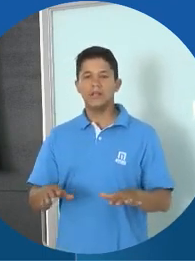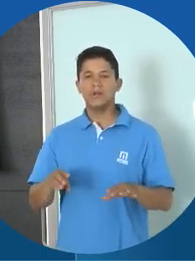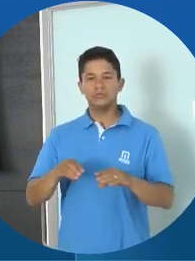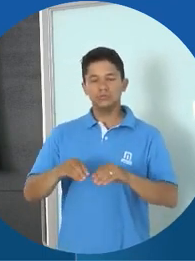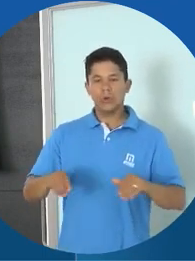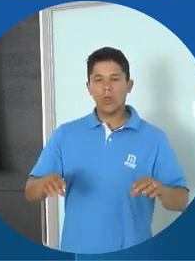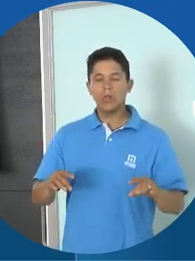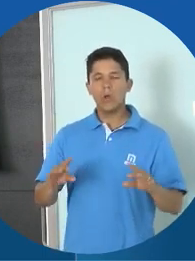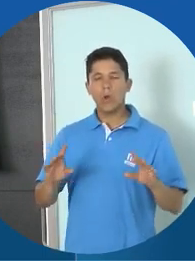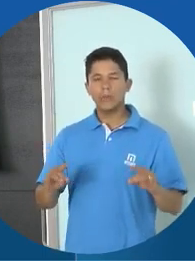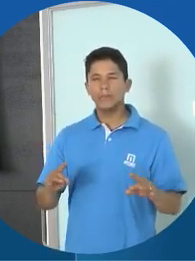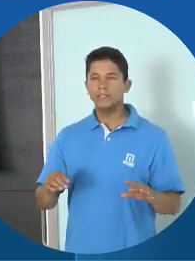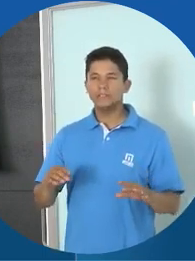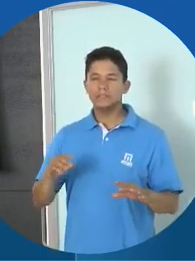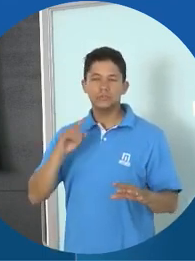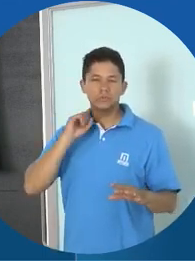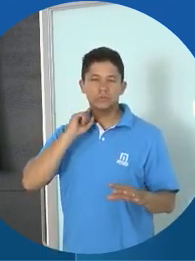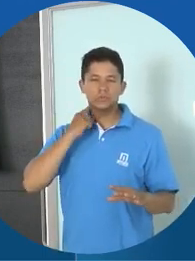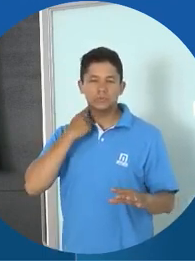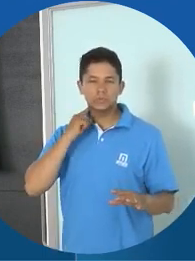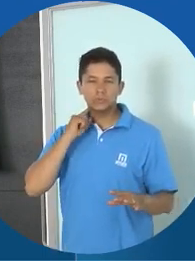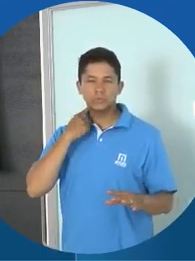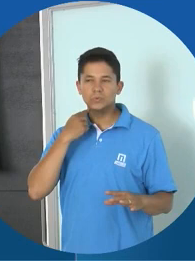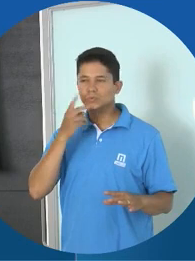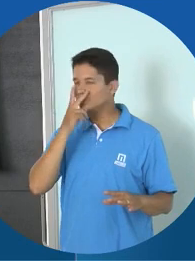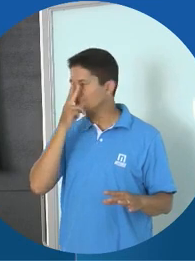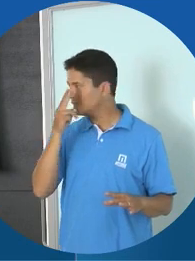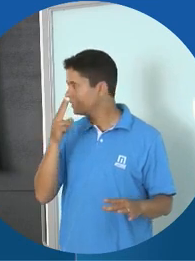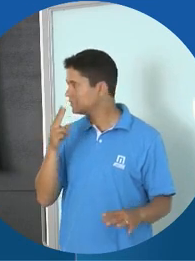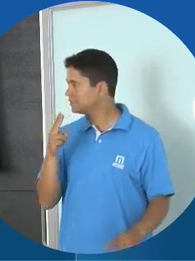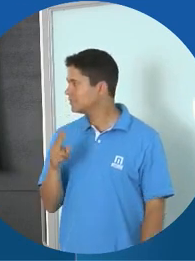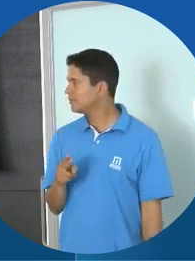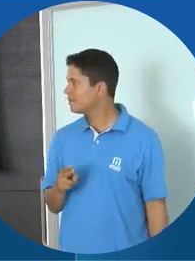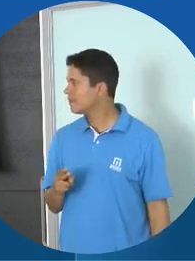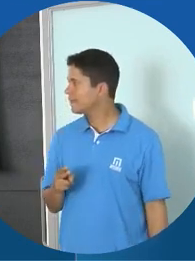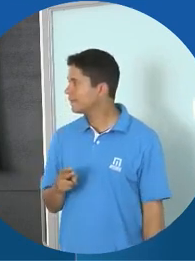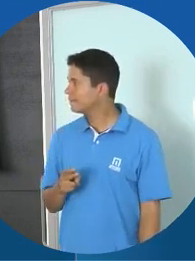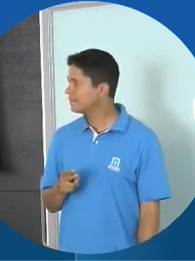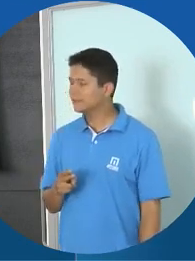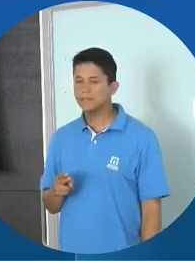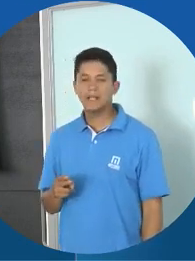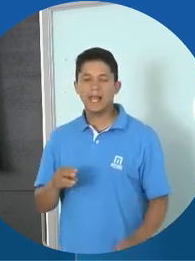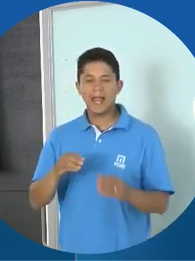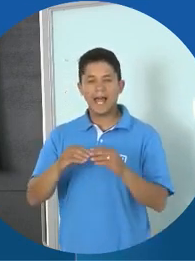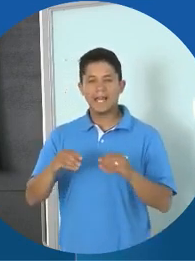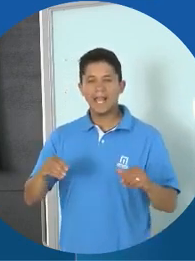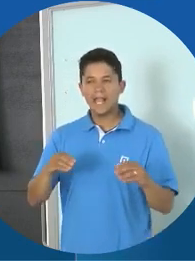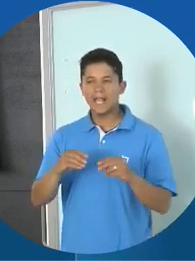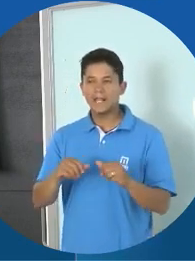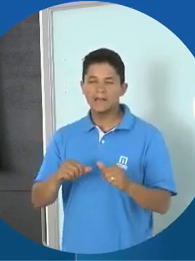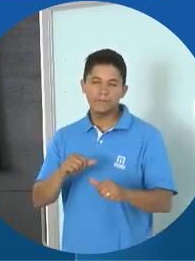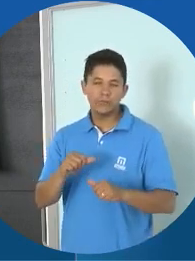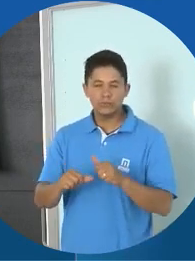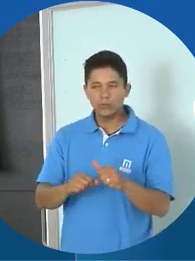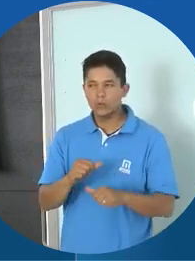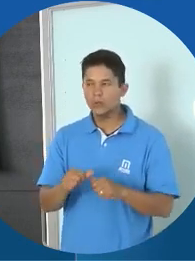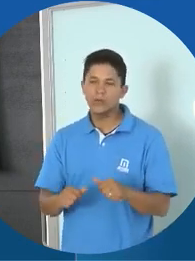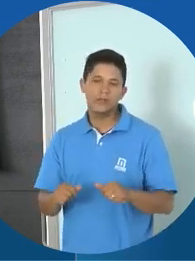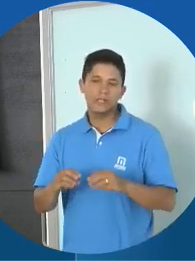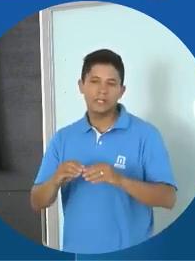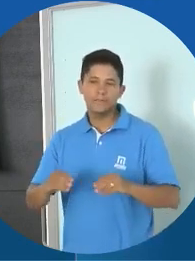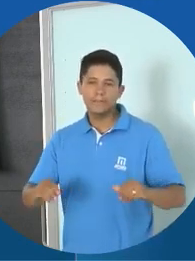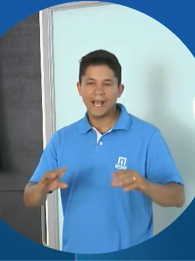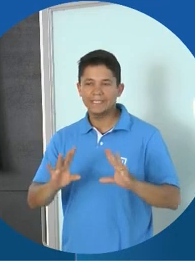contaminado, então era uma areia que estava praticamente... virou uma pasta, então nós conseguimos injetar e